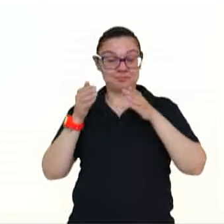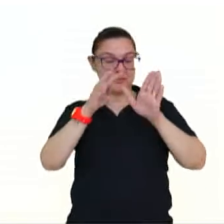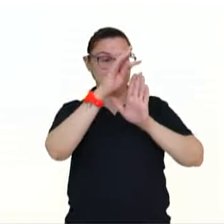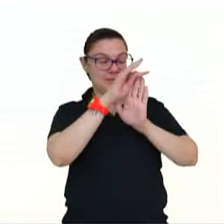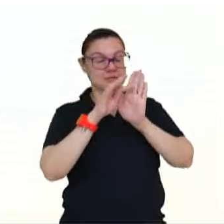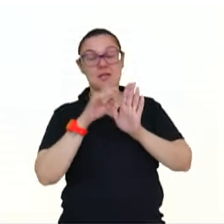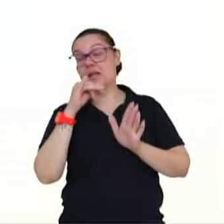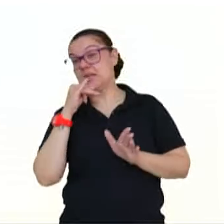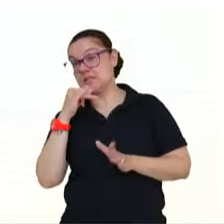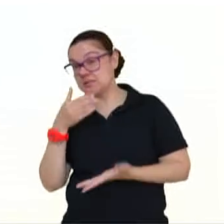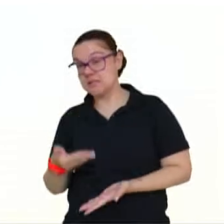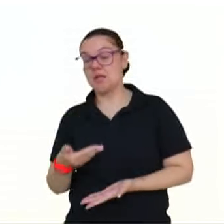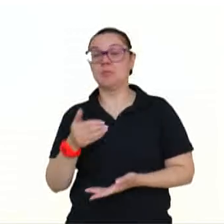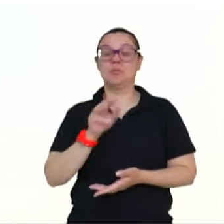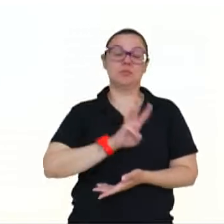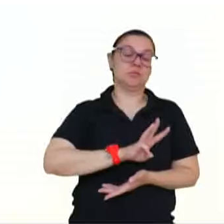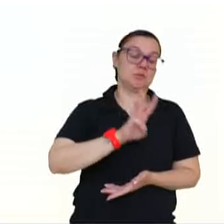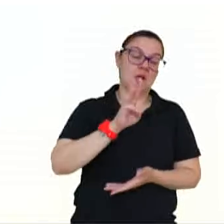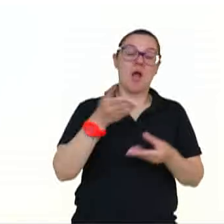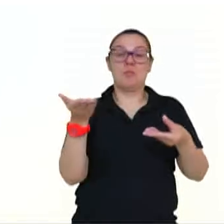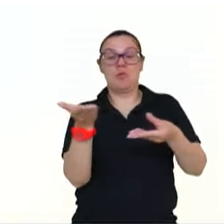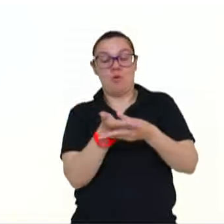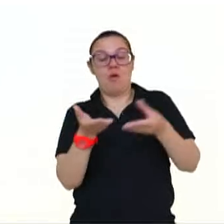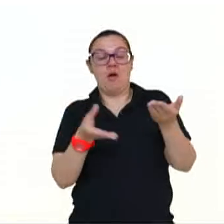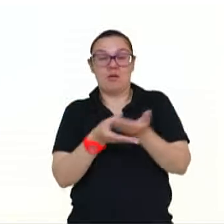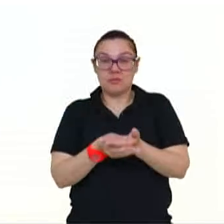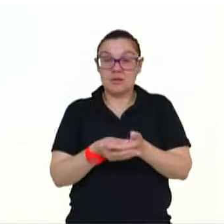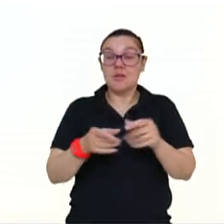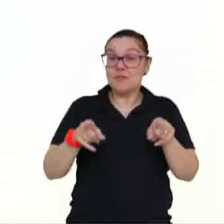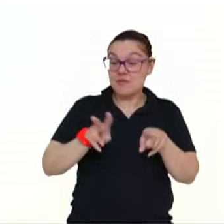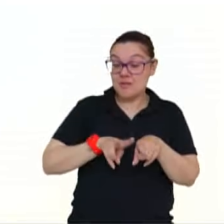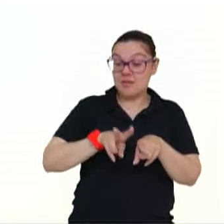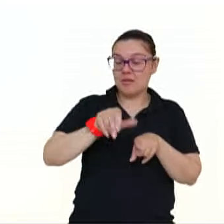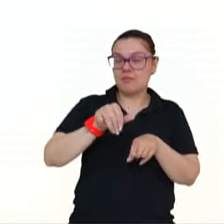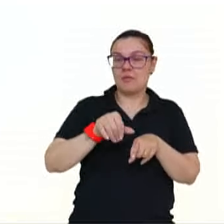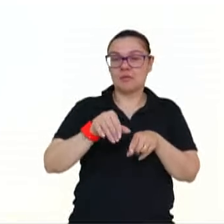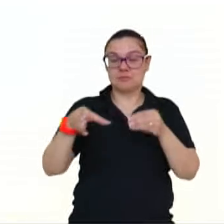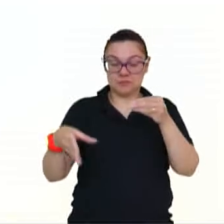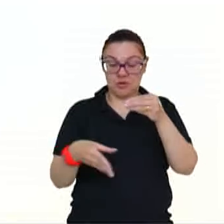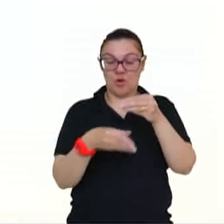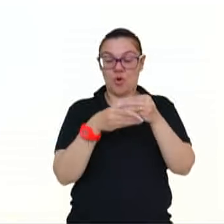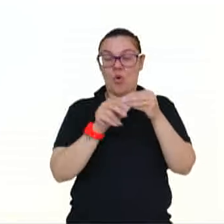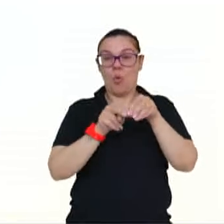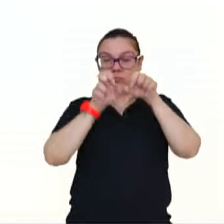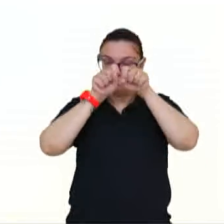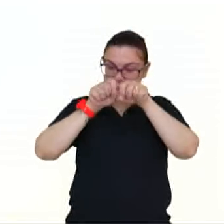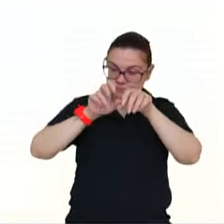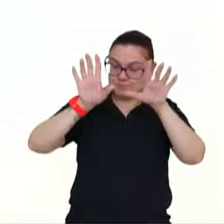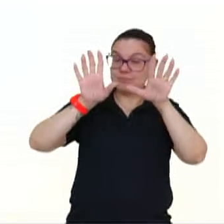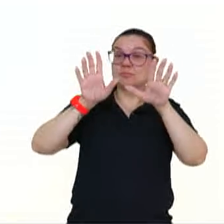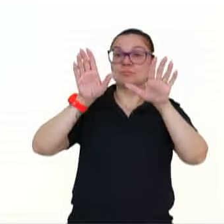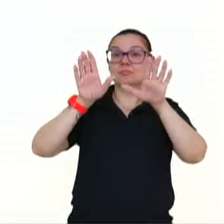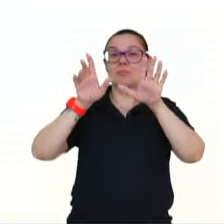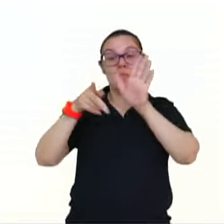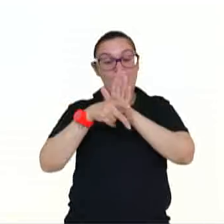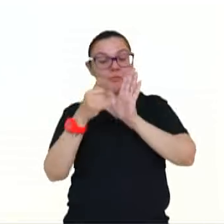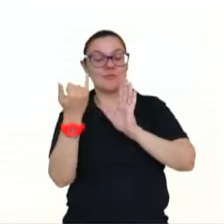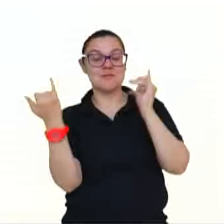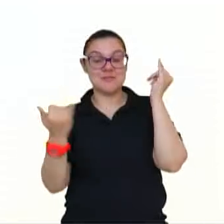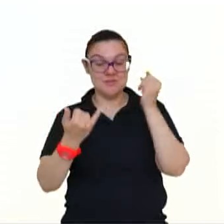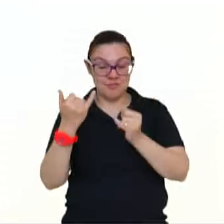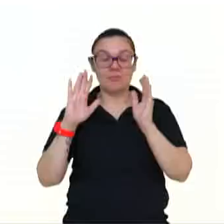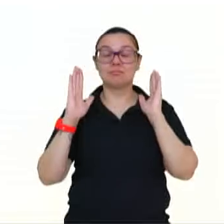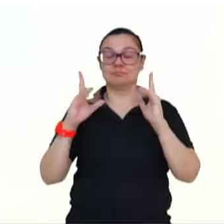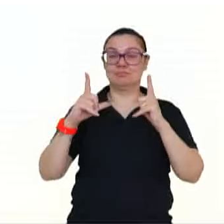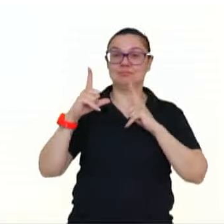textos, por exemplo, o site ou arquivos, que complementam ou ampliam as informações nele